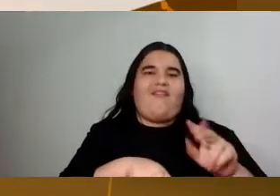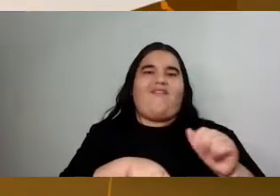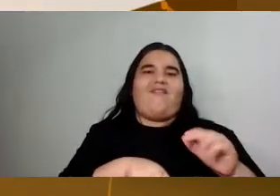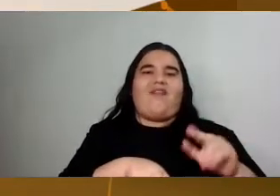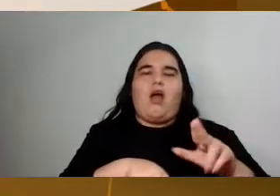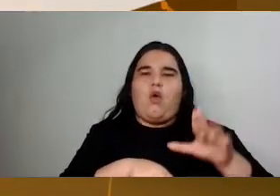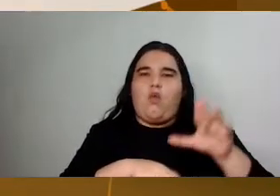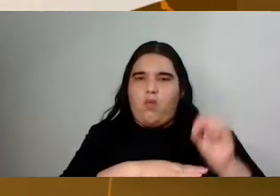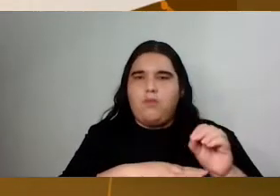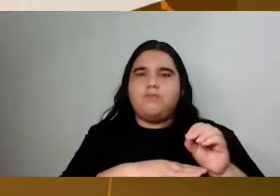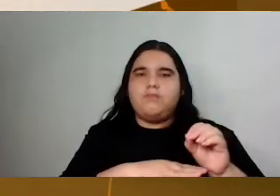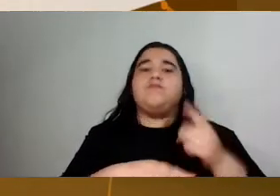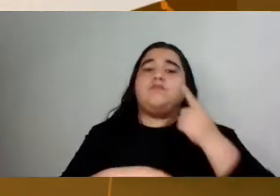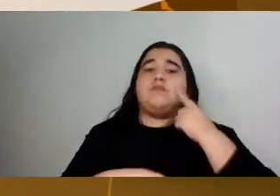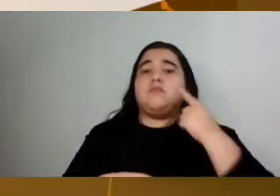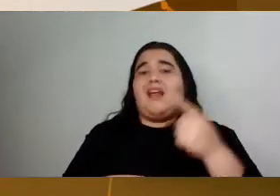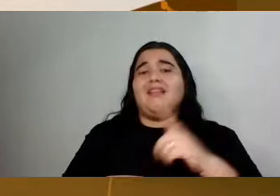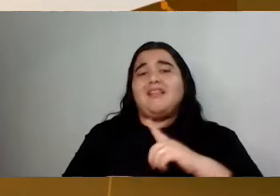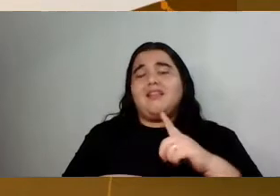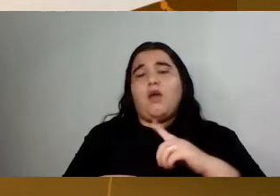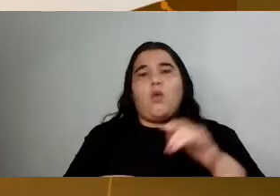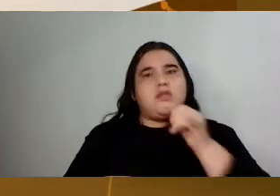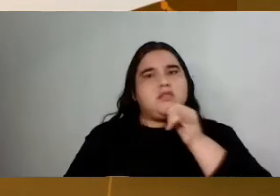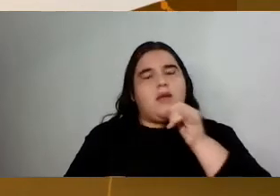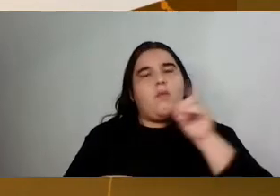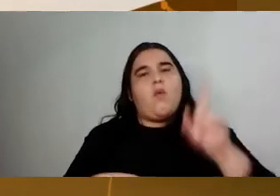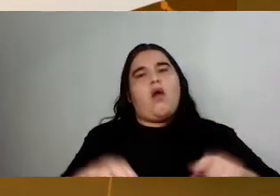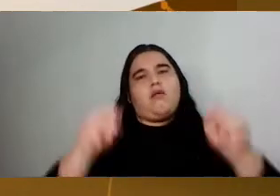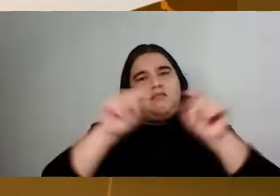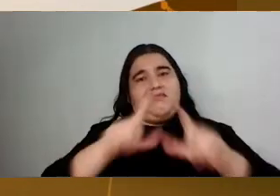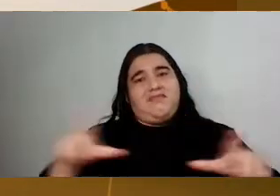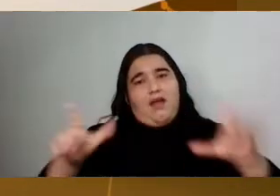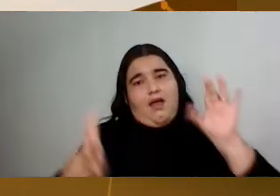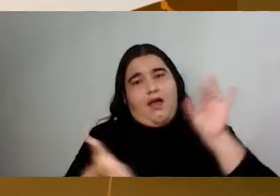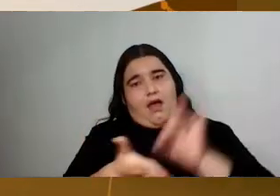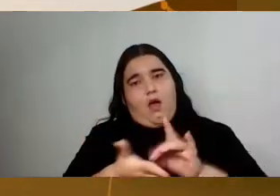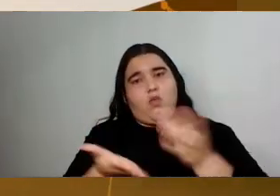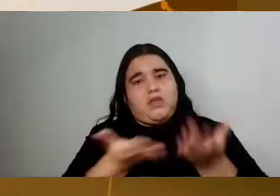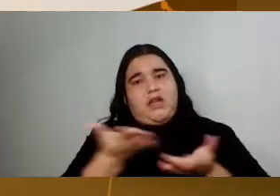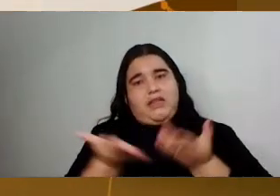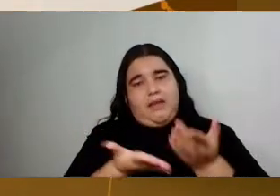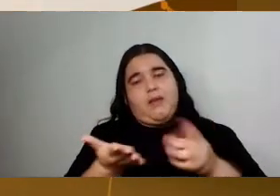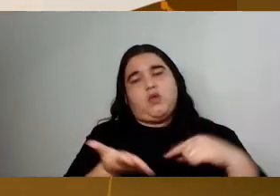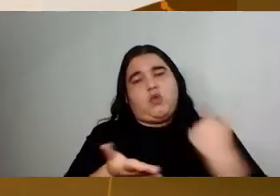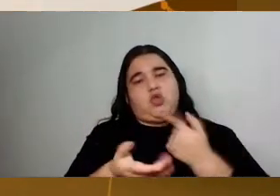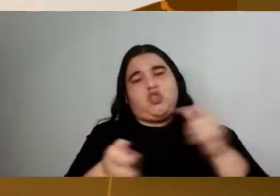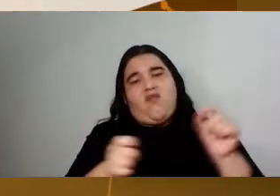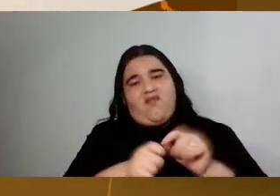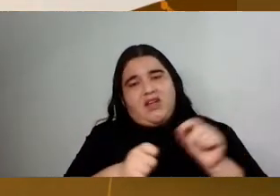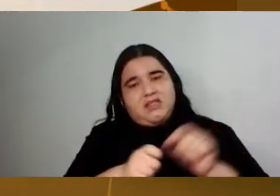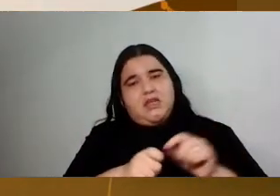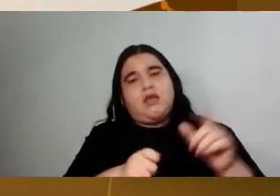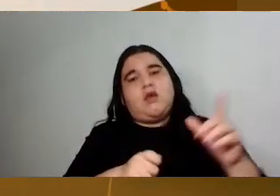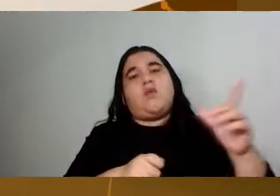Bom, aqui tem um exemplo, né? Essa é uma tela real de um tratamento, que a gente está fazendo uma instalação da empresa, um transformador 230,